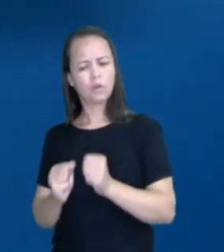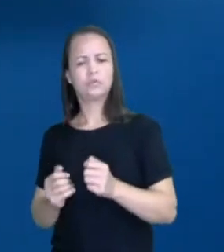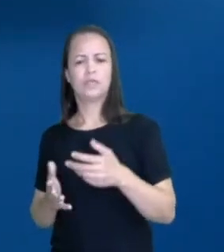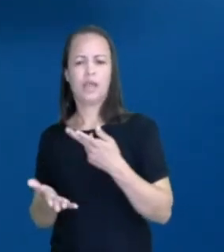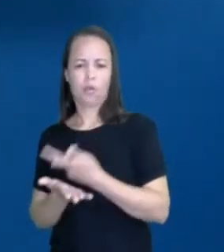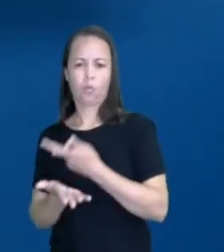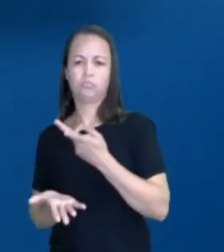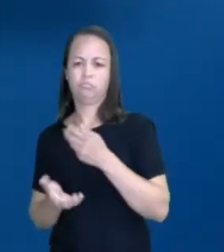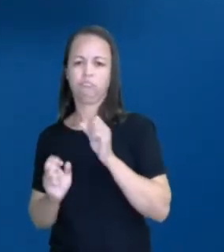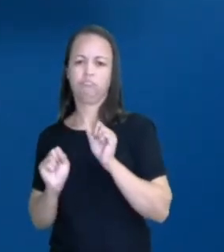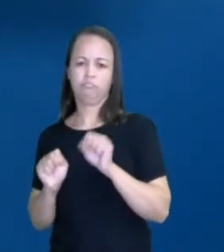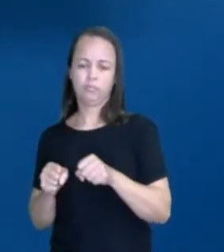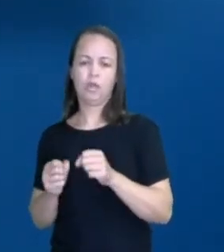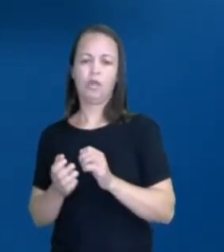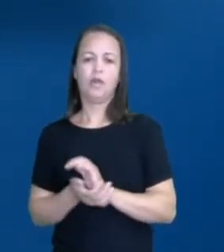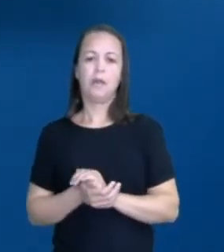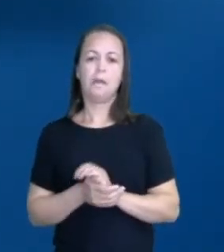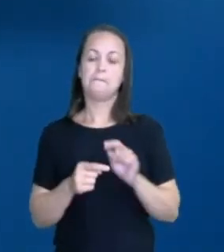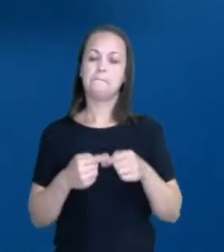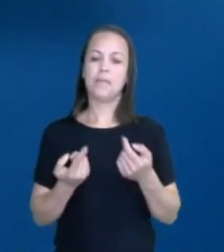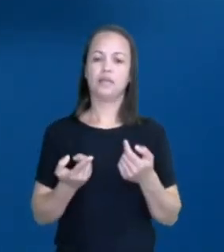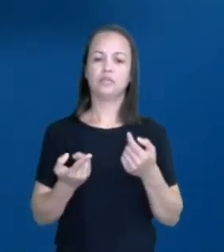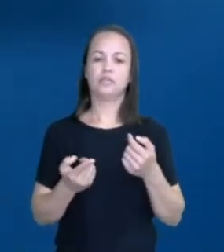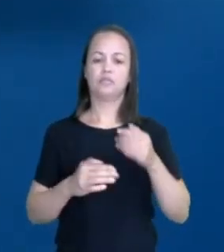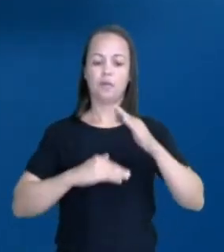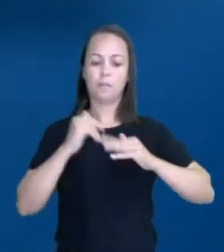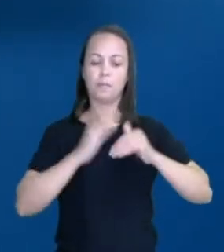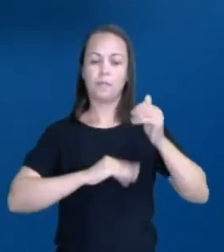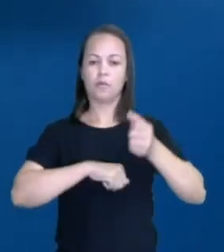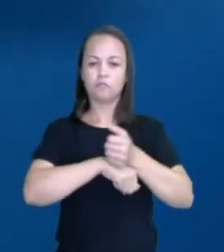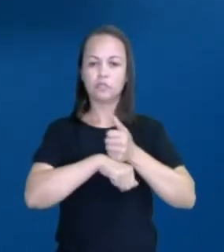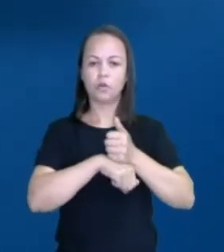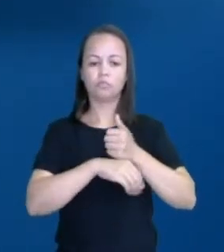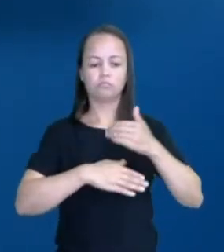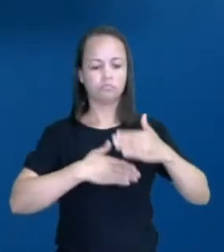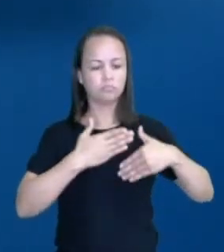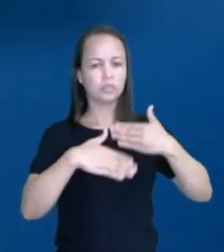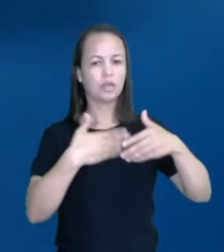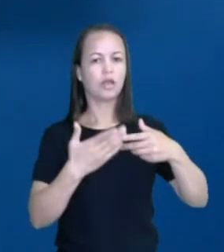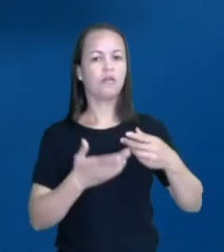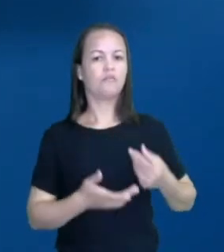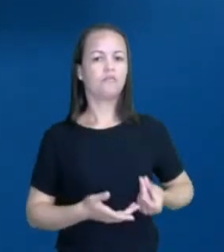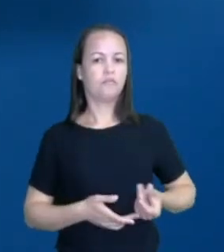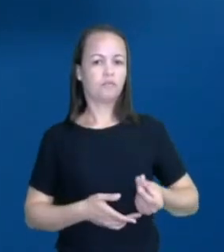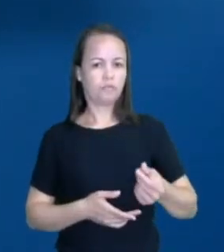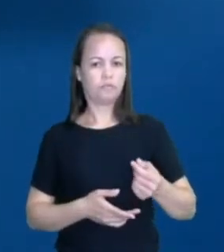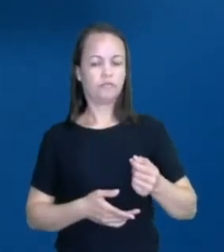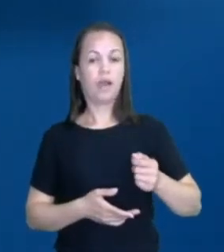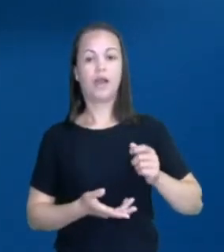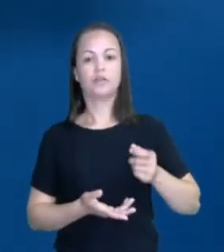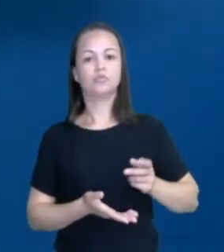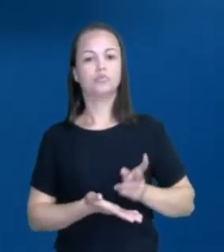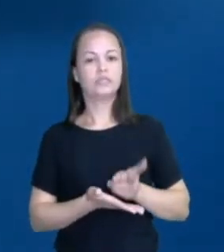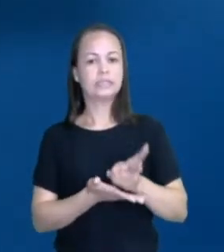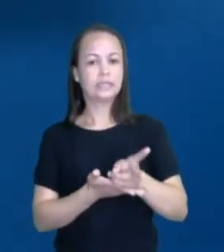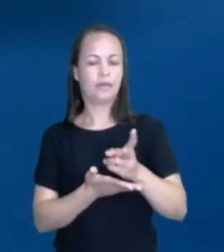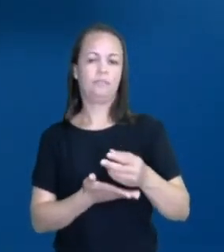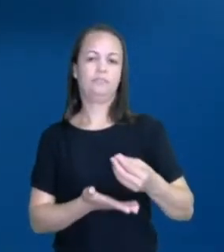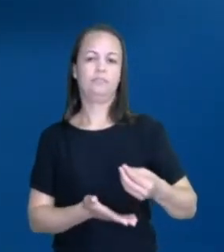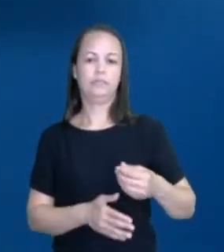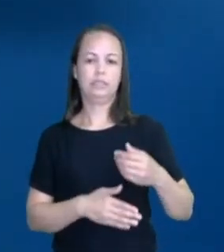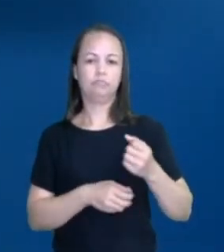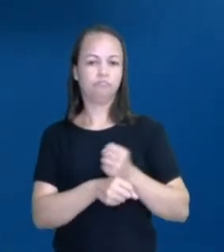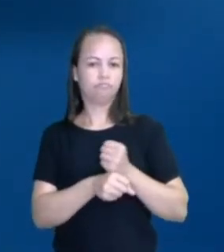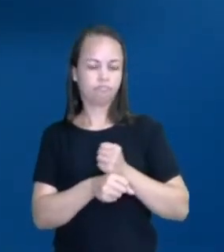a gente fala da nossa profissão, a gente subentende que vai seguir aquela profissão por muitos anos. Então, nós usamos o